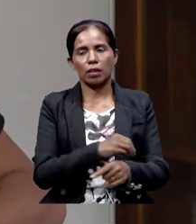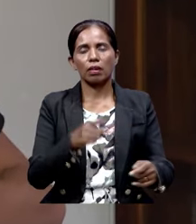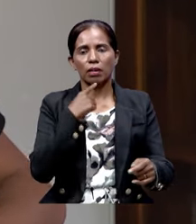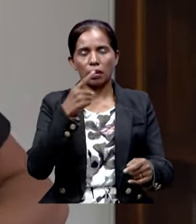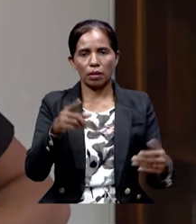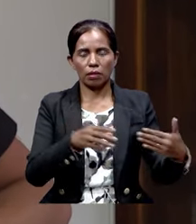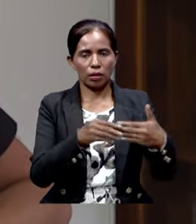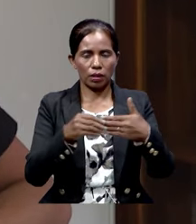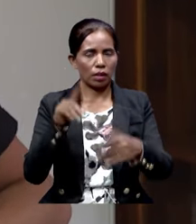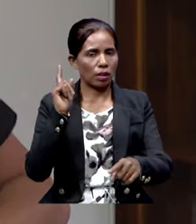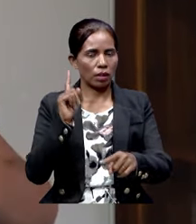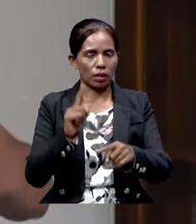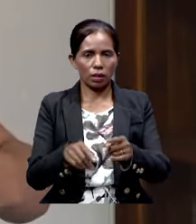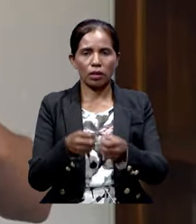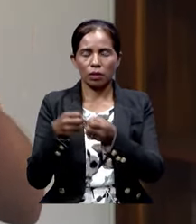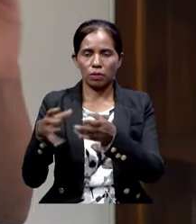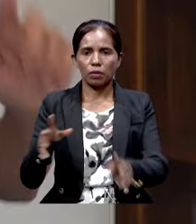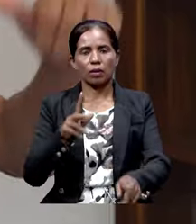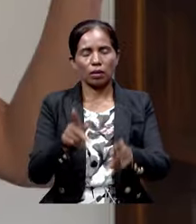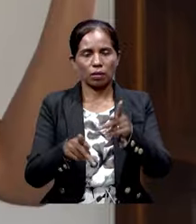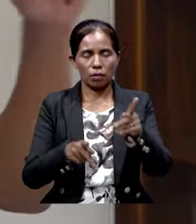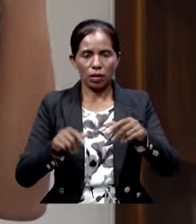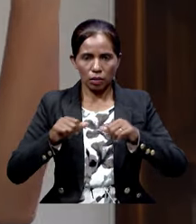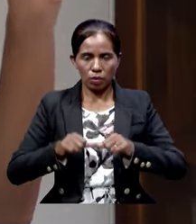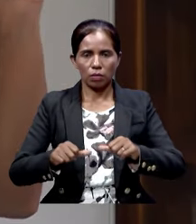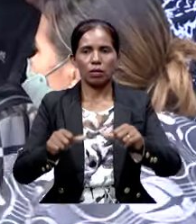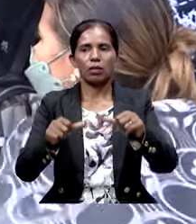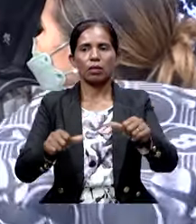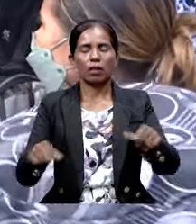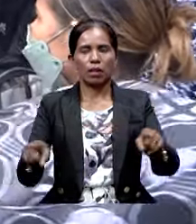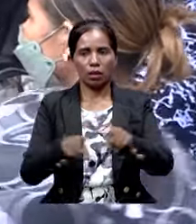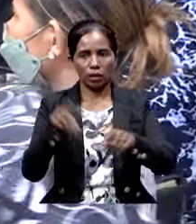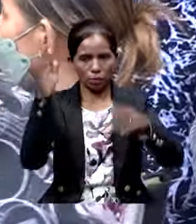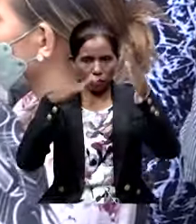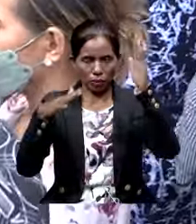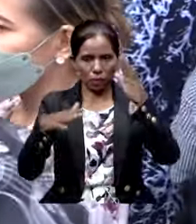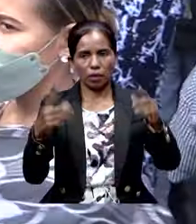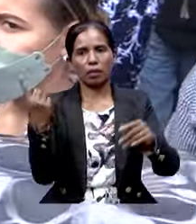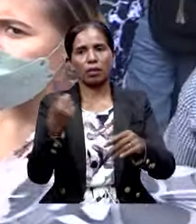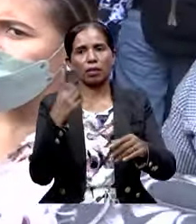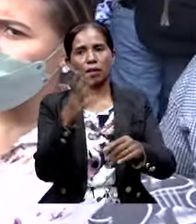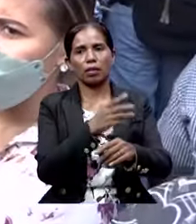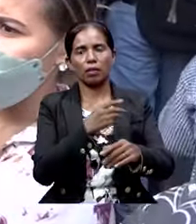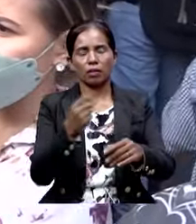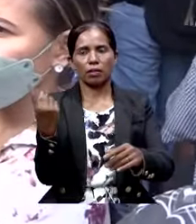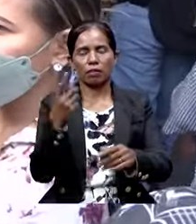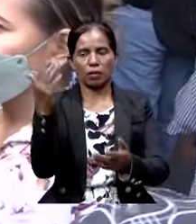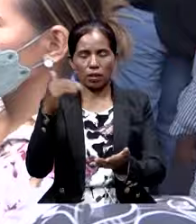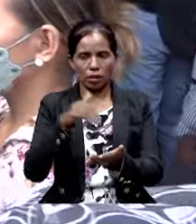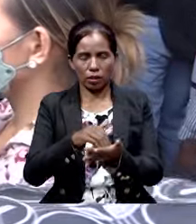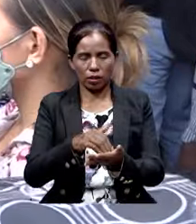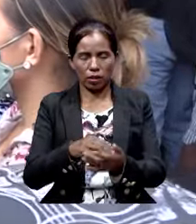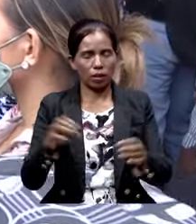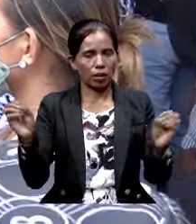insira atula bele husi situação continua sai problema nebe sempre repete helade no la